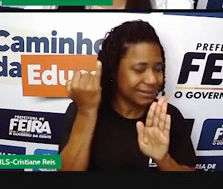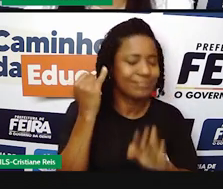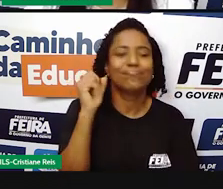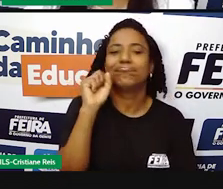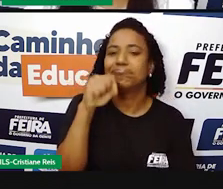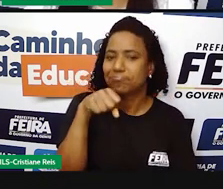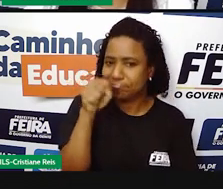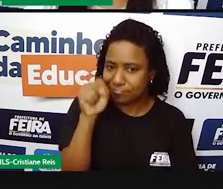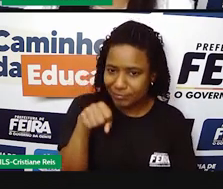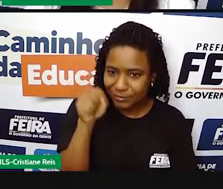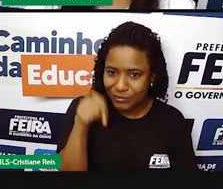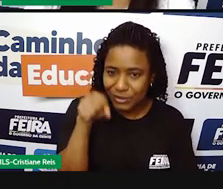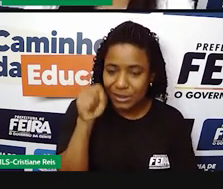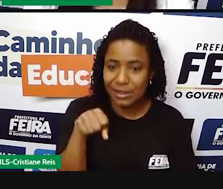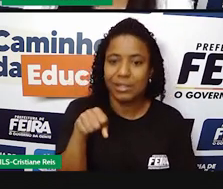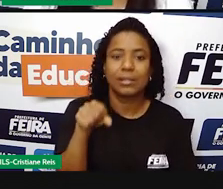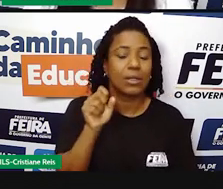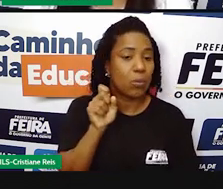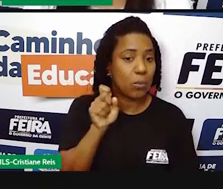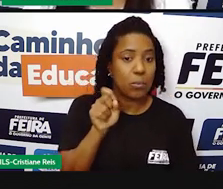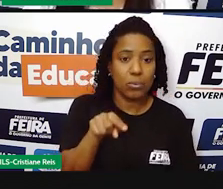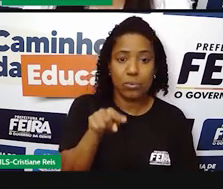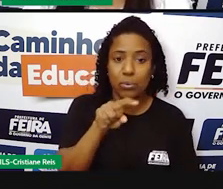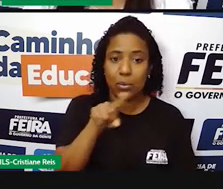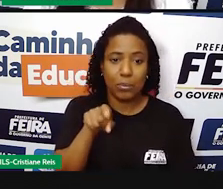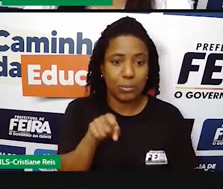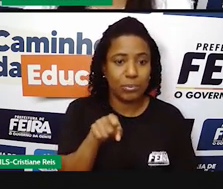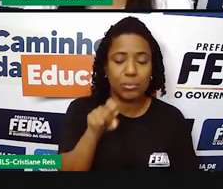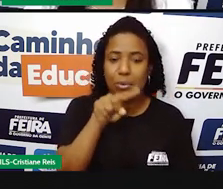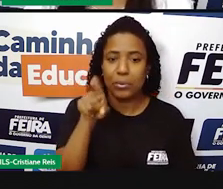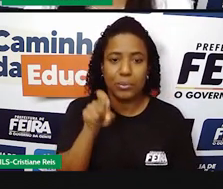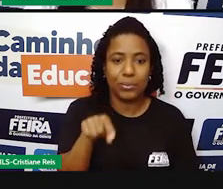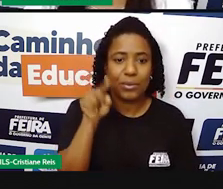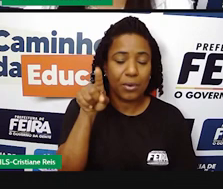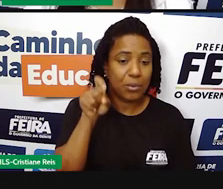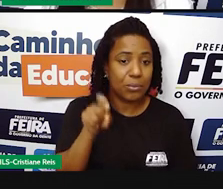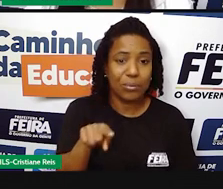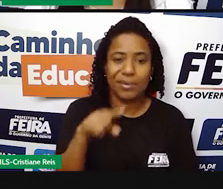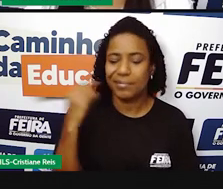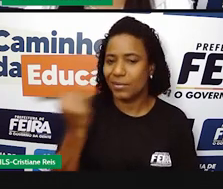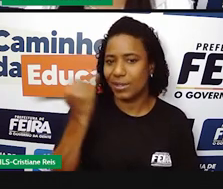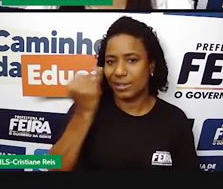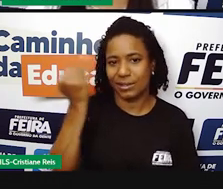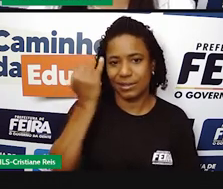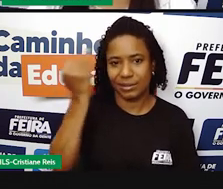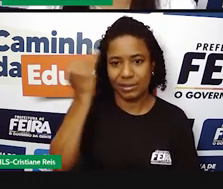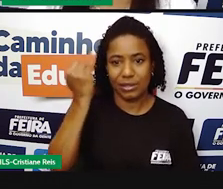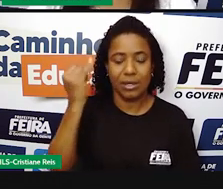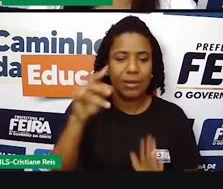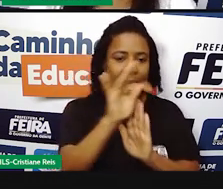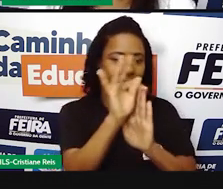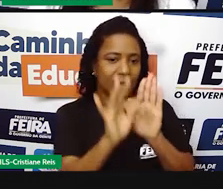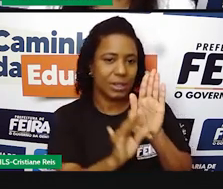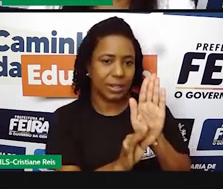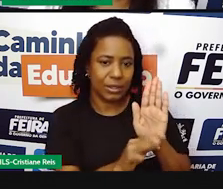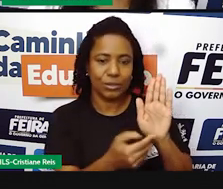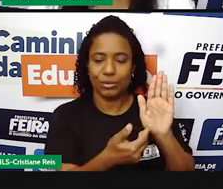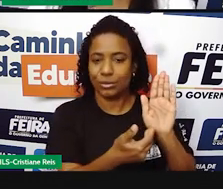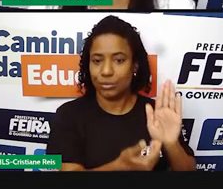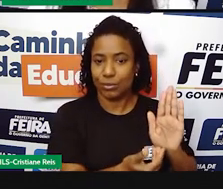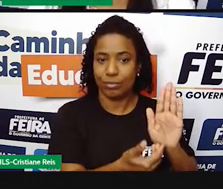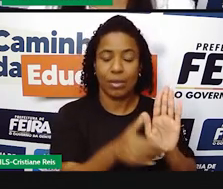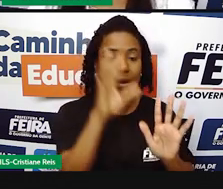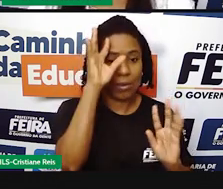elas têm utilidade. Então, para complementar, para fazer com que a própria entonação na hora da